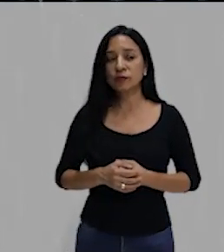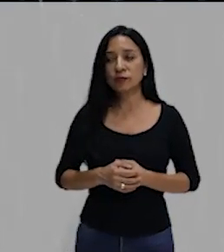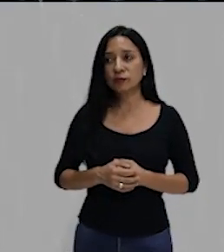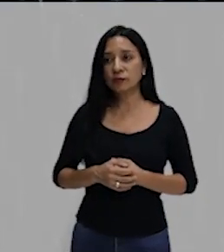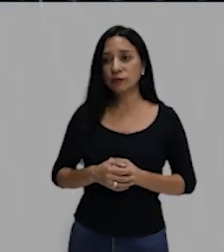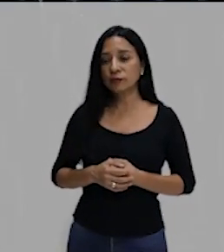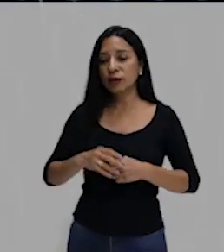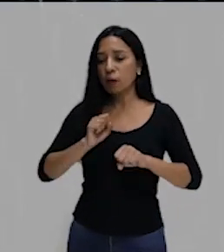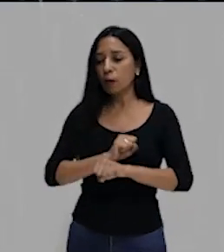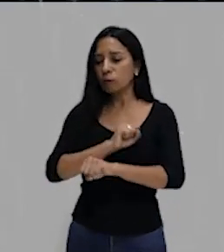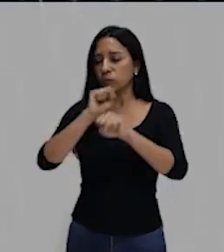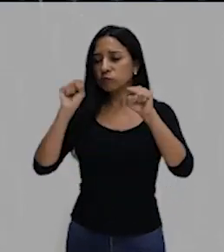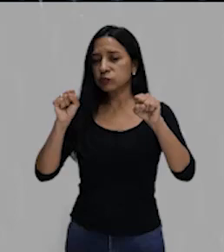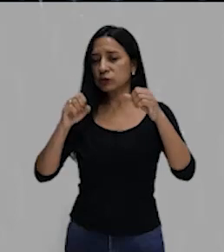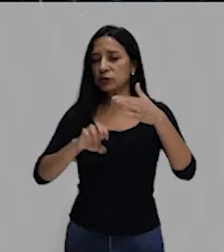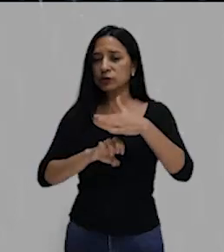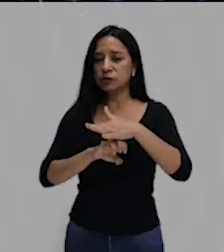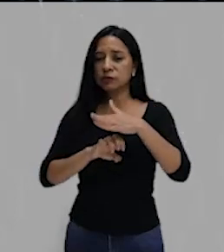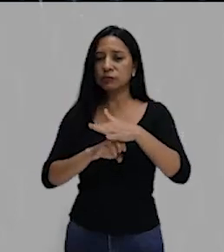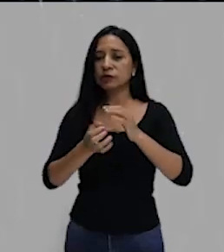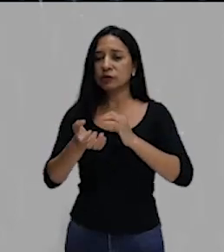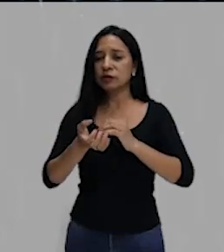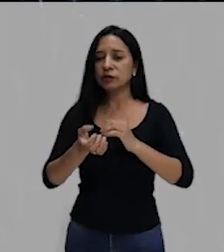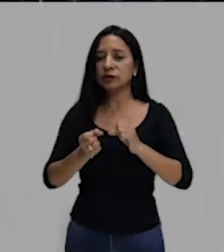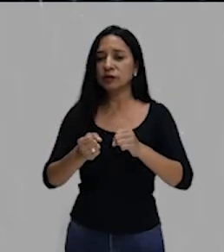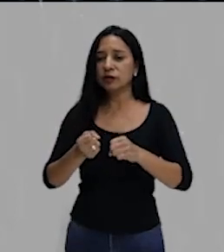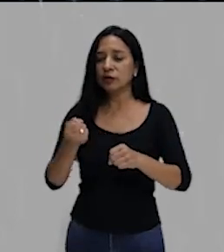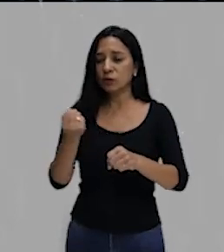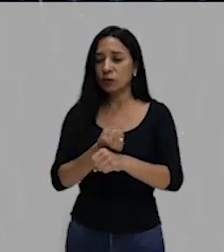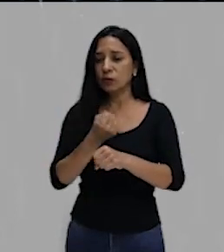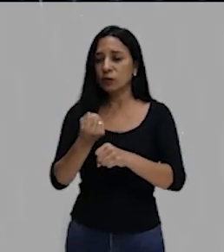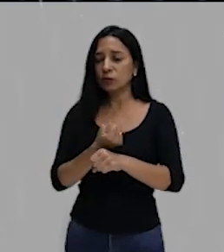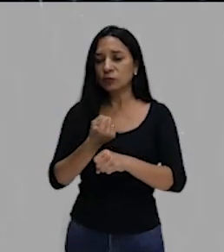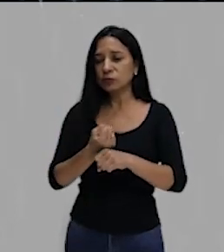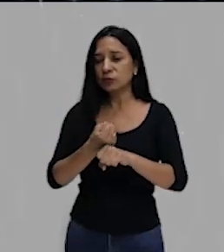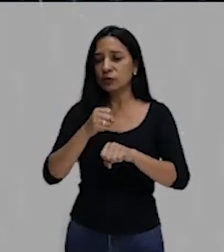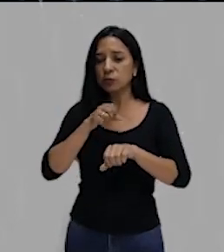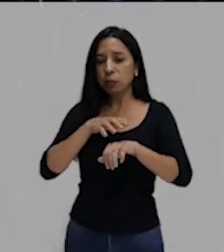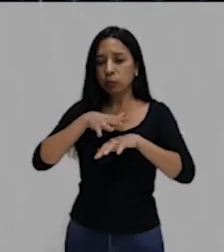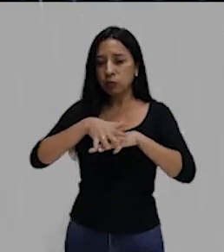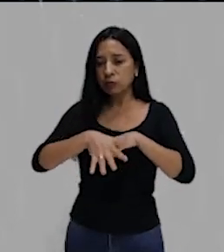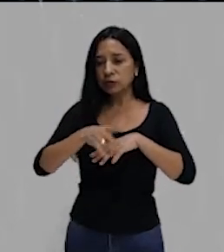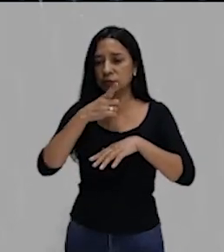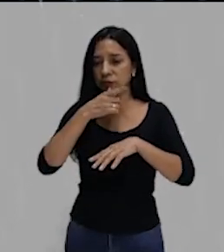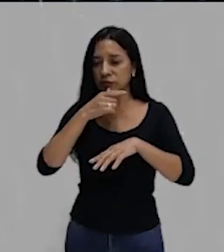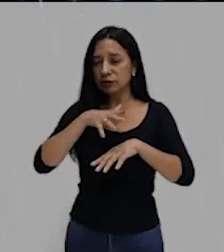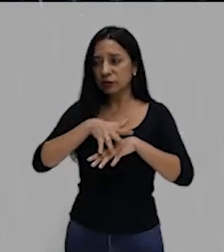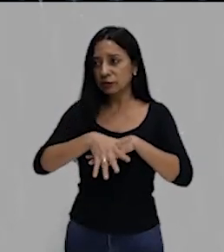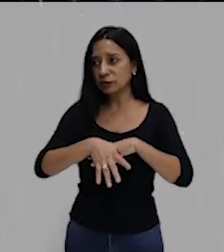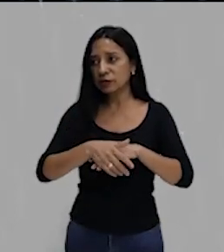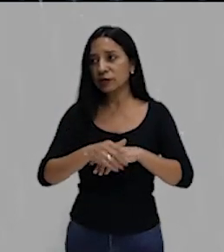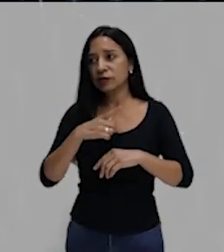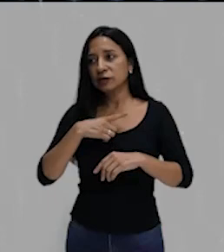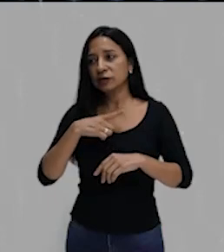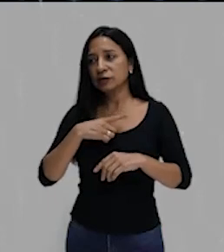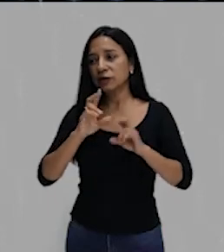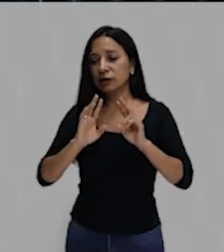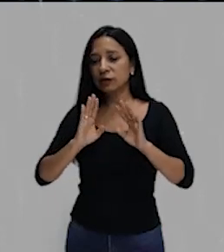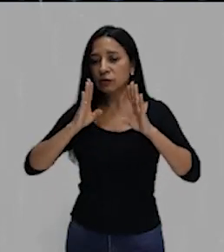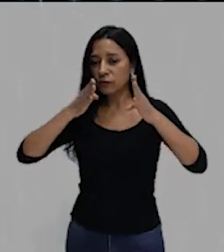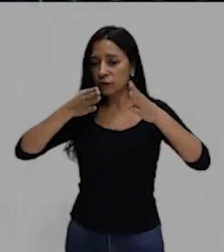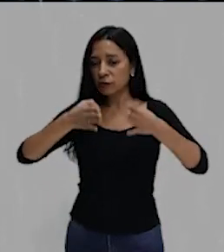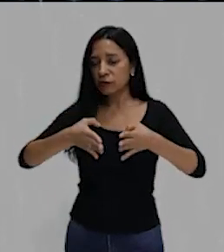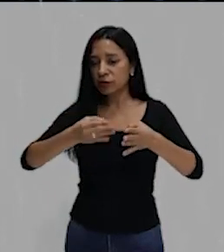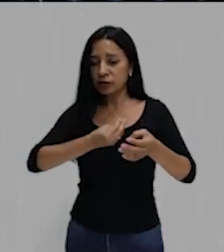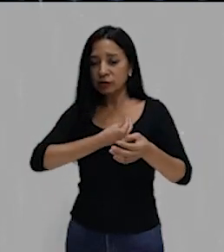uma hidroelétrica numa determinada área. Então, essa construção ela tem que visar o quê? A vida